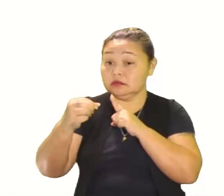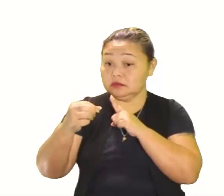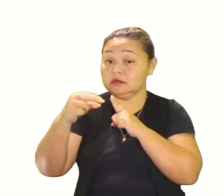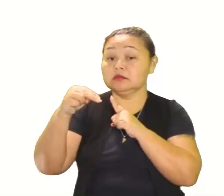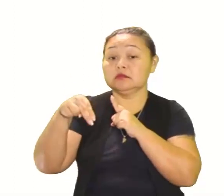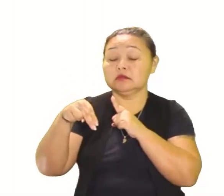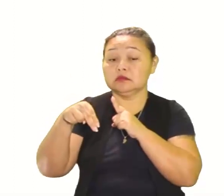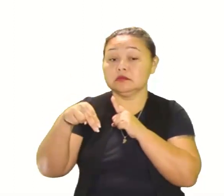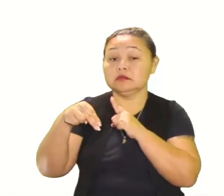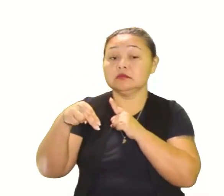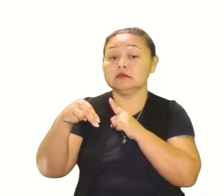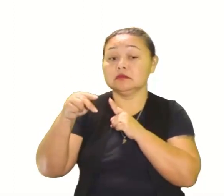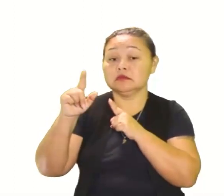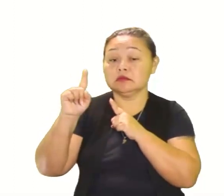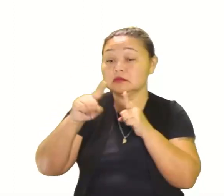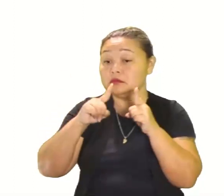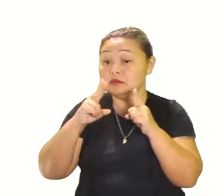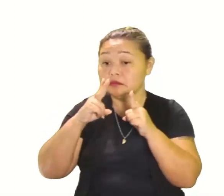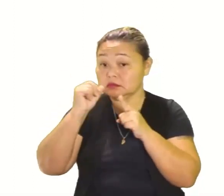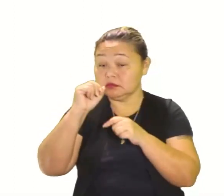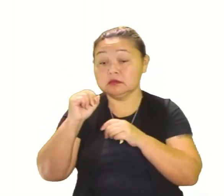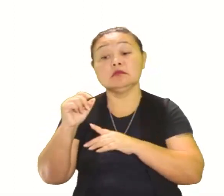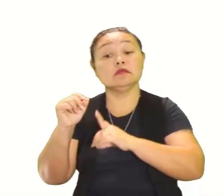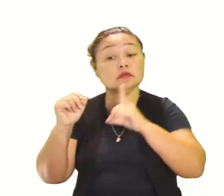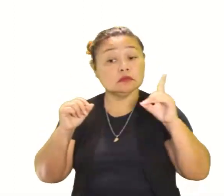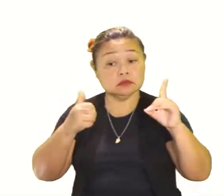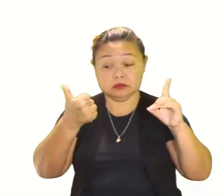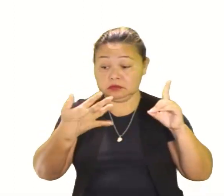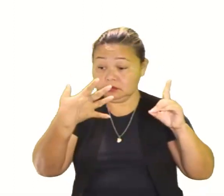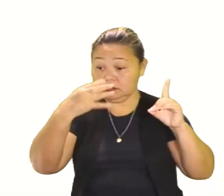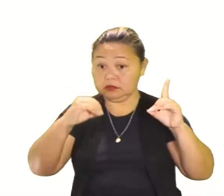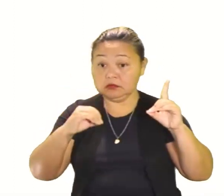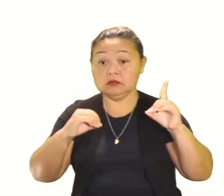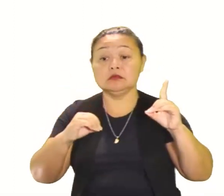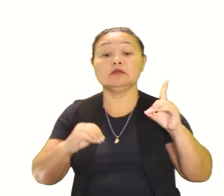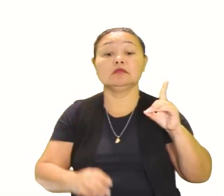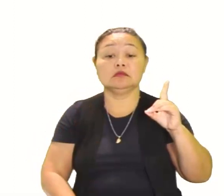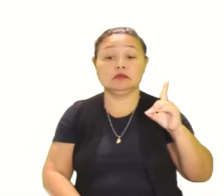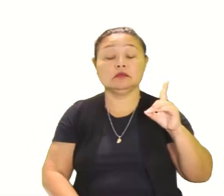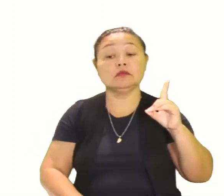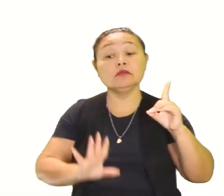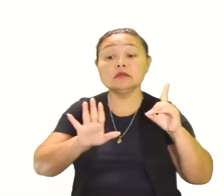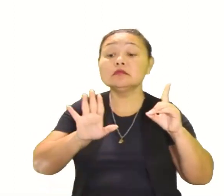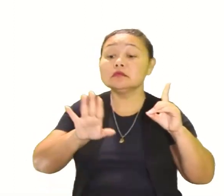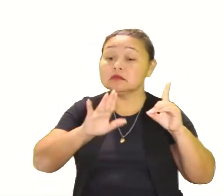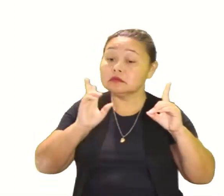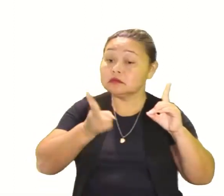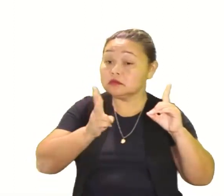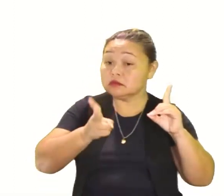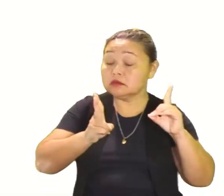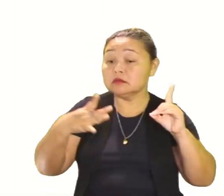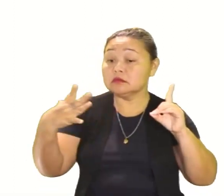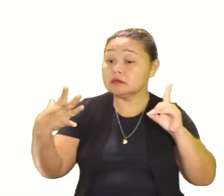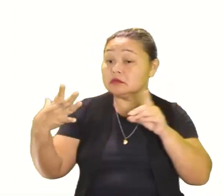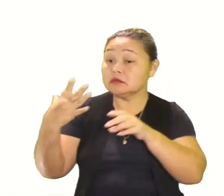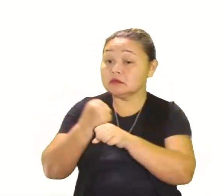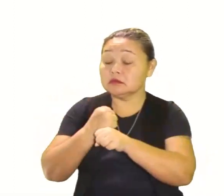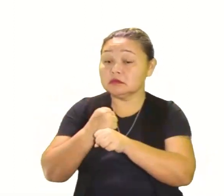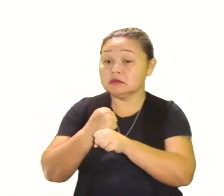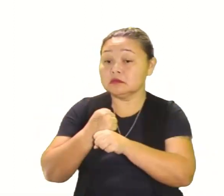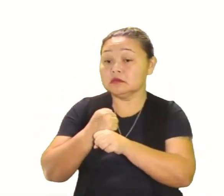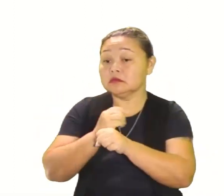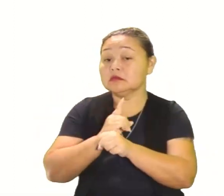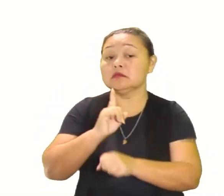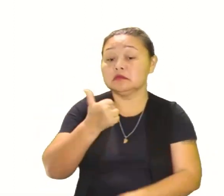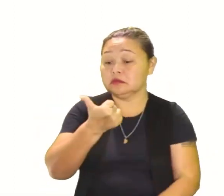somar mais 20. Então eu fiquei com uma força para a direita aqui de 140 newtons. Da mesma forma, eu vou somar